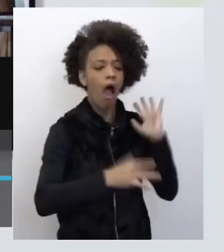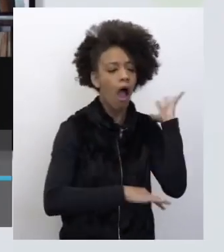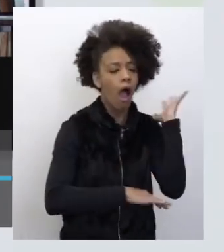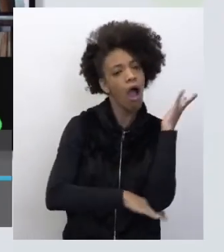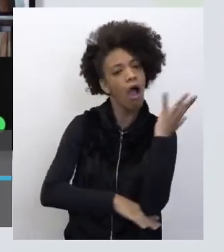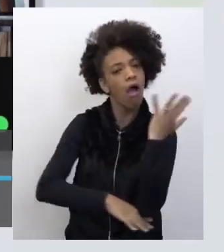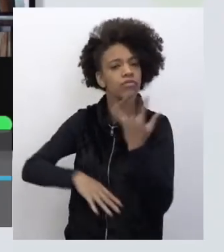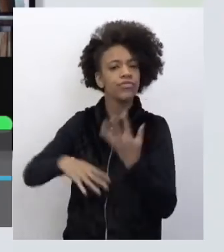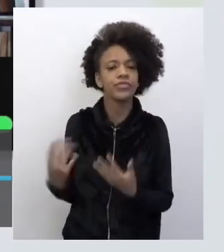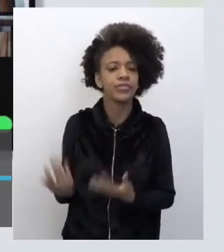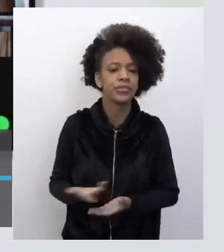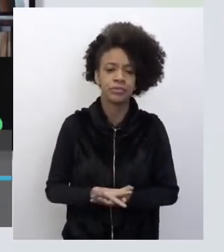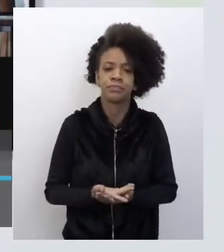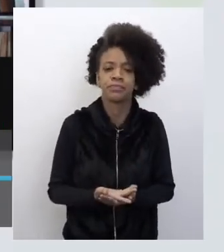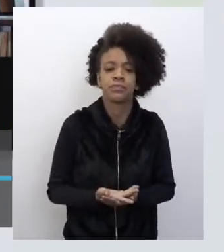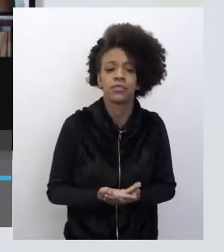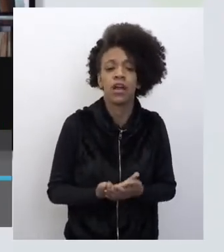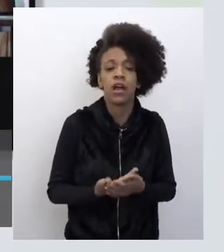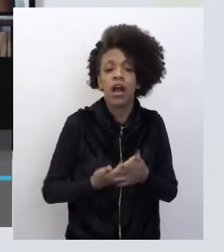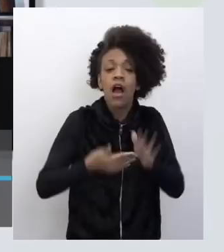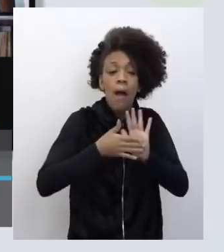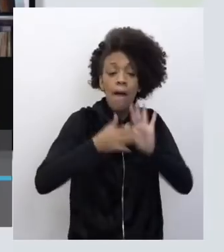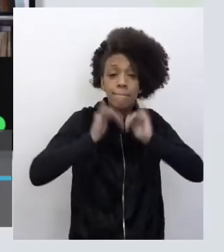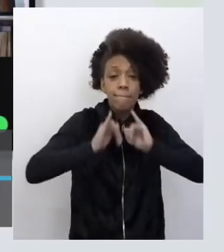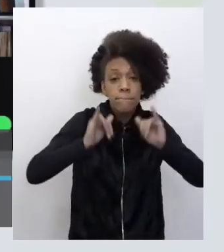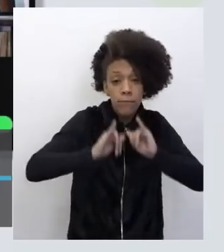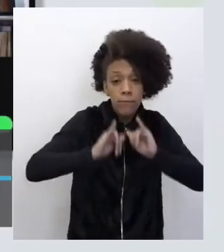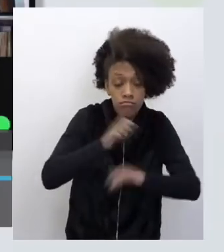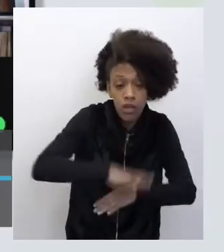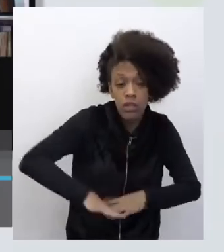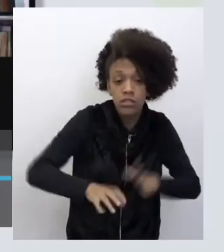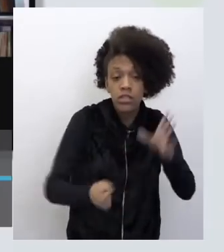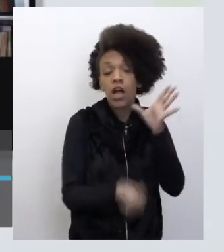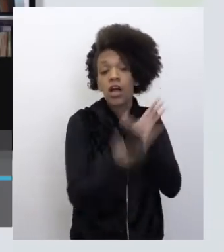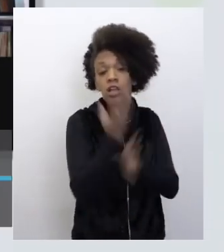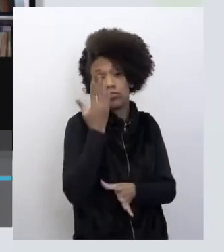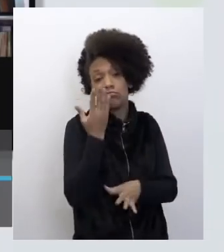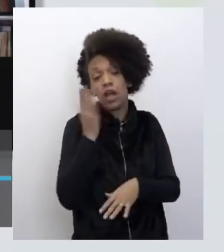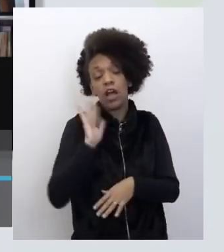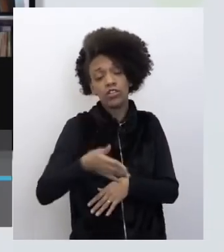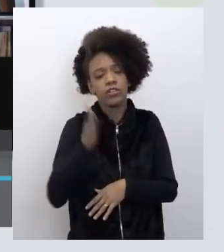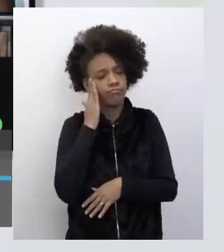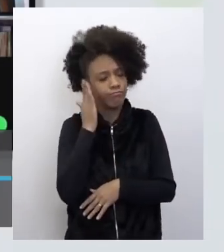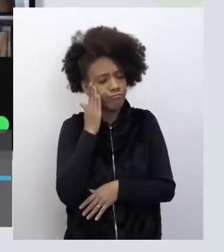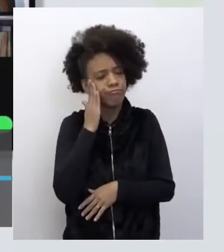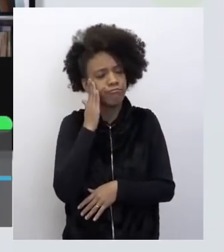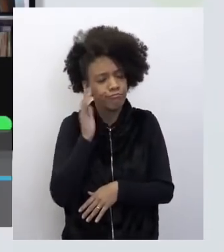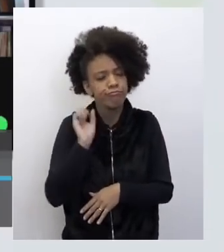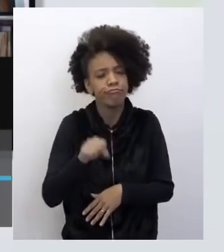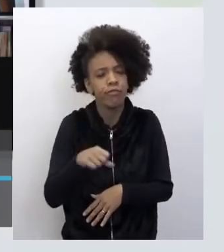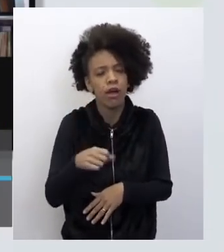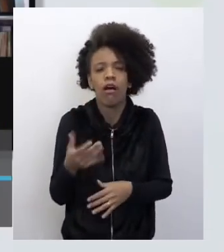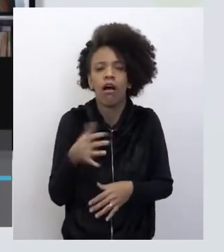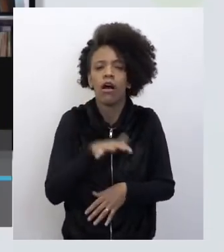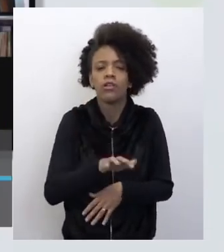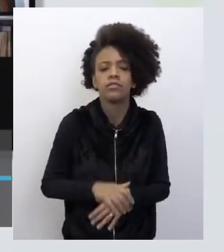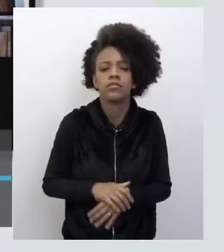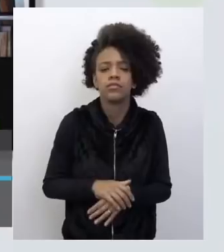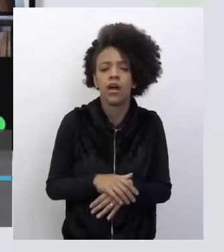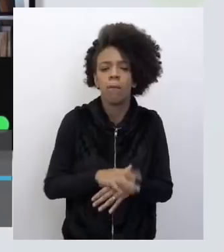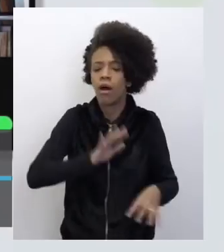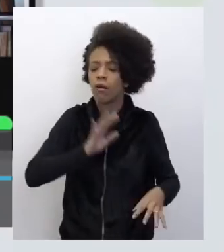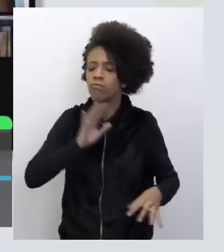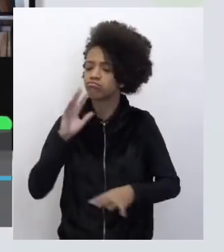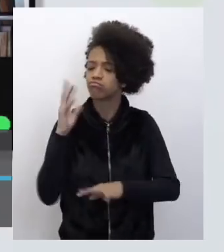já que a publicidade já me faz, a área da criação da publicidade já me faz pensar assim, com uma criação